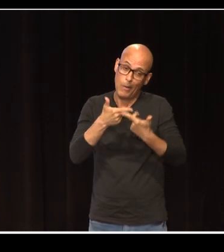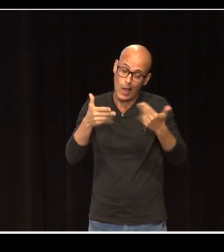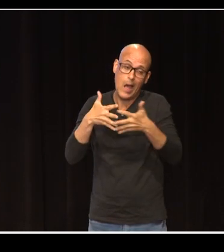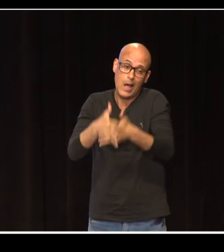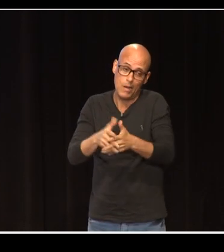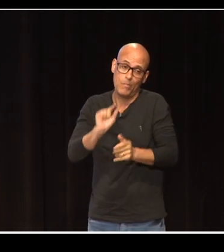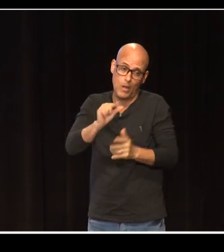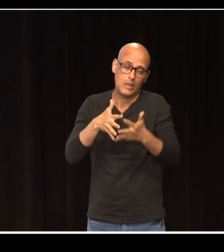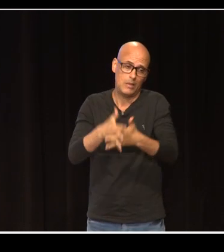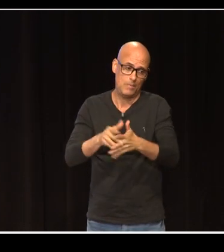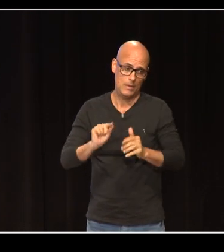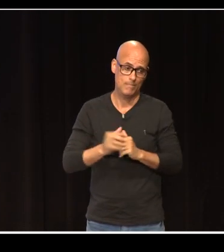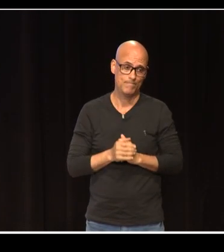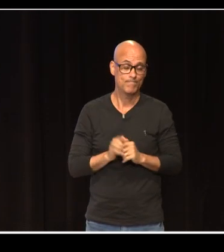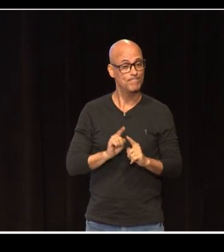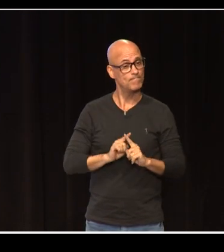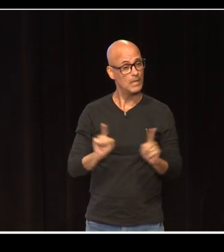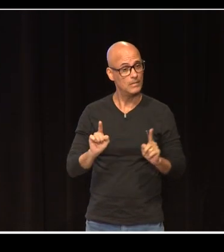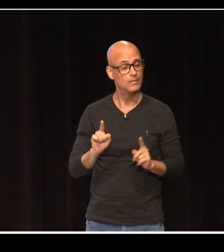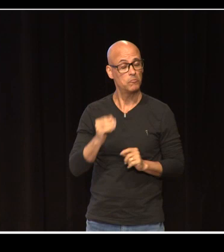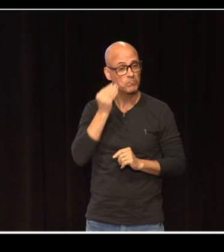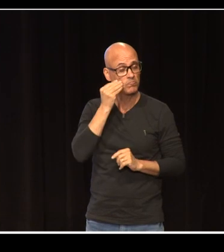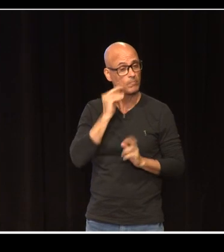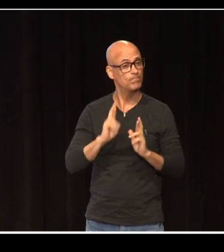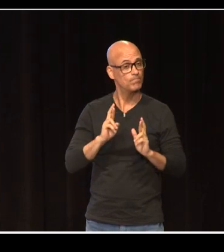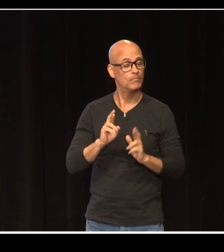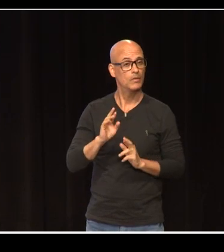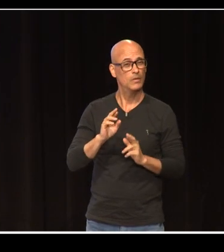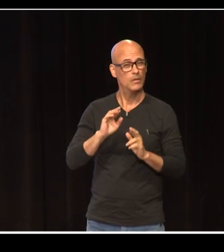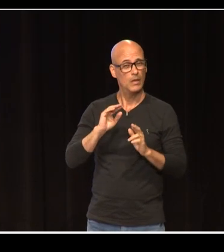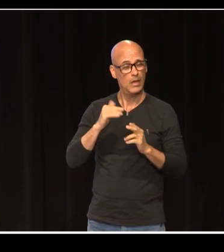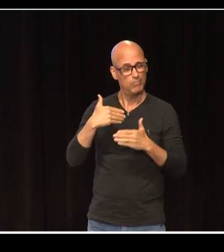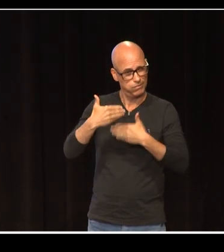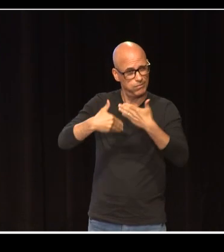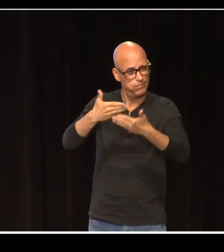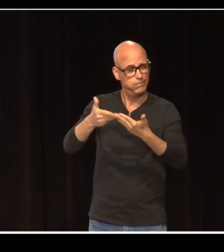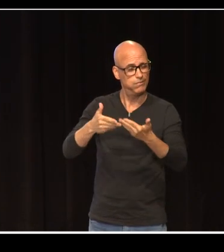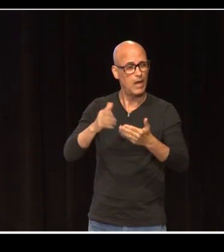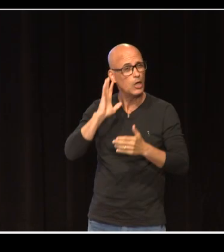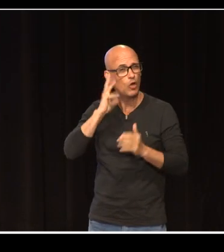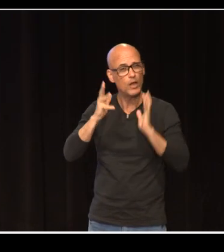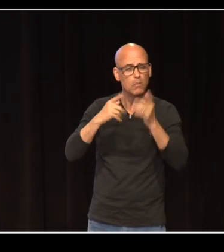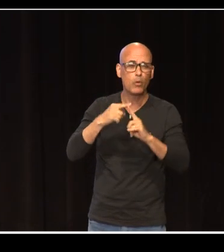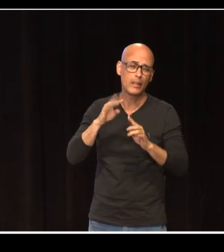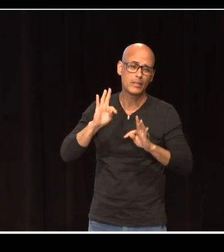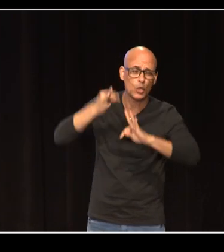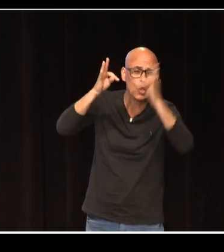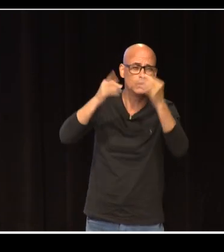atrapalha um pouquinho. Mas a gente espera que essas coisas, com o avanço